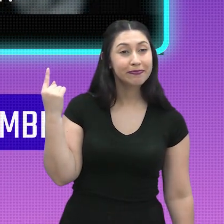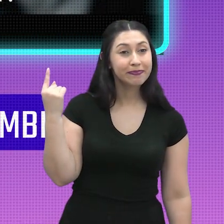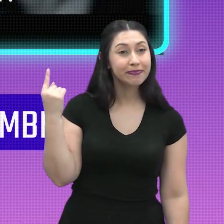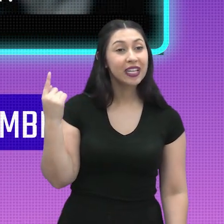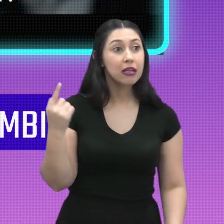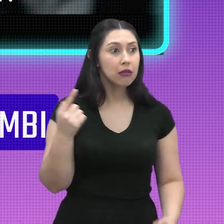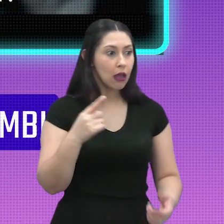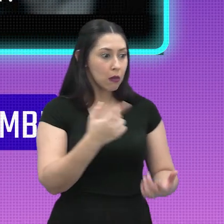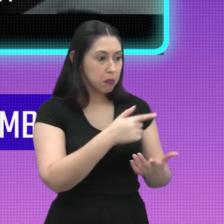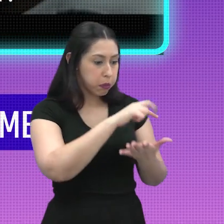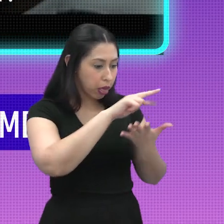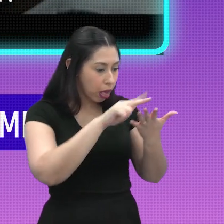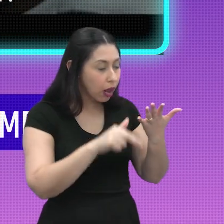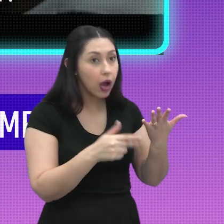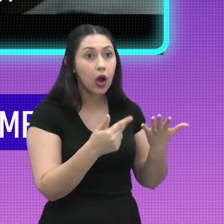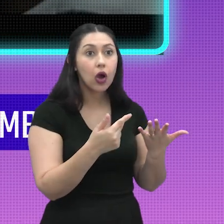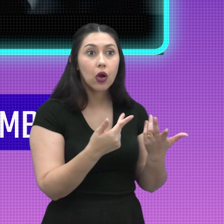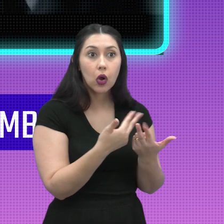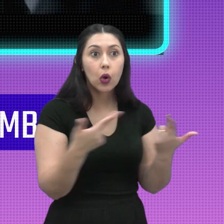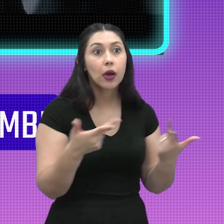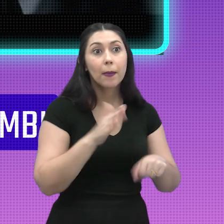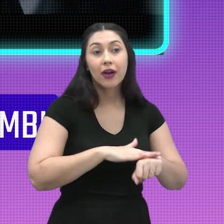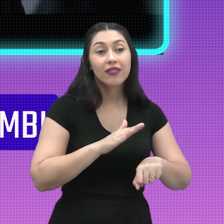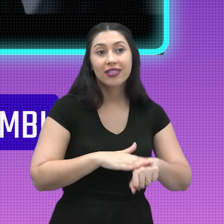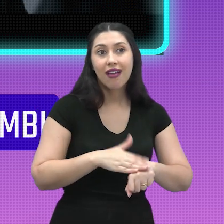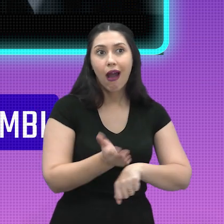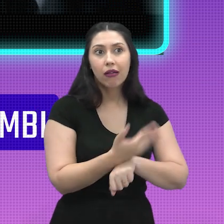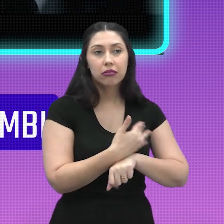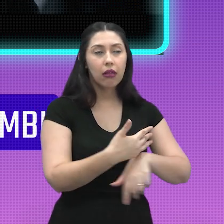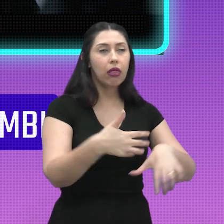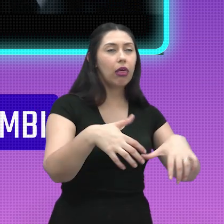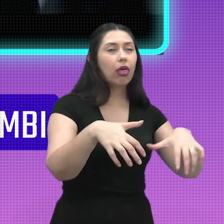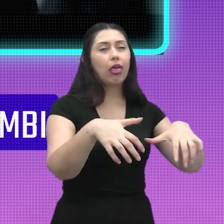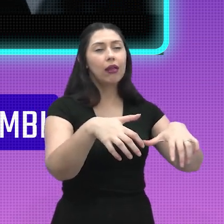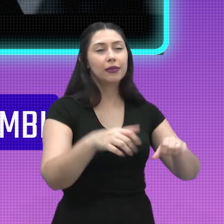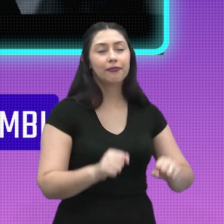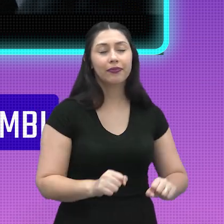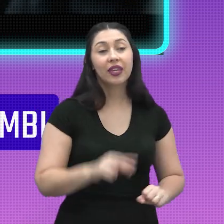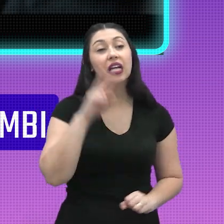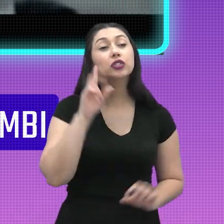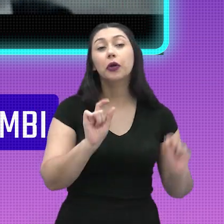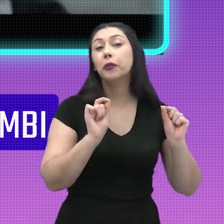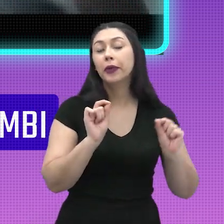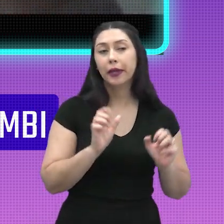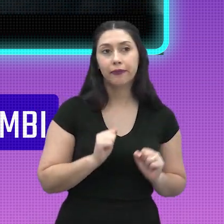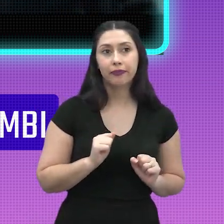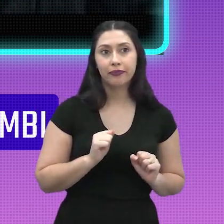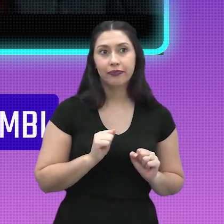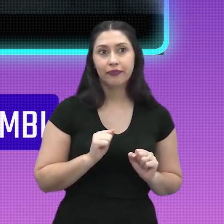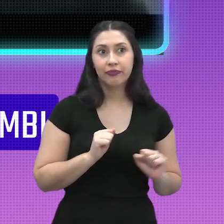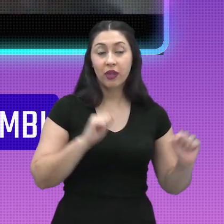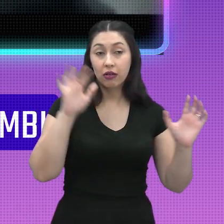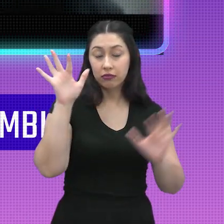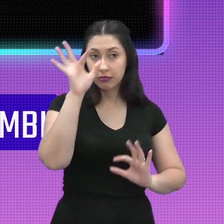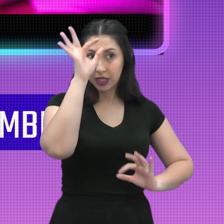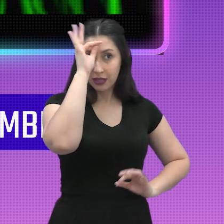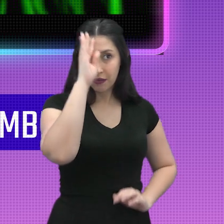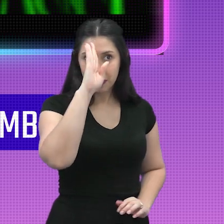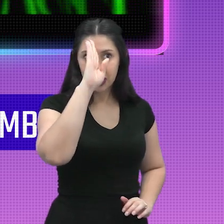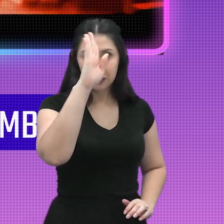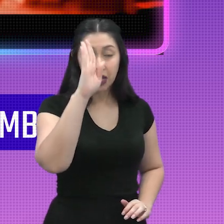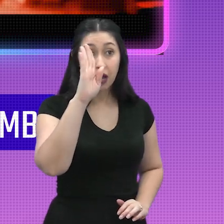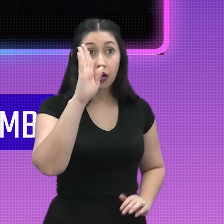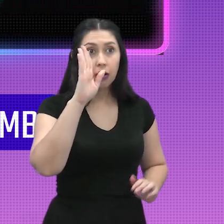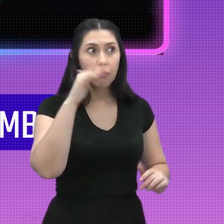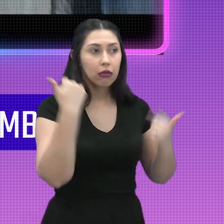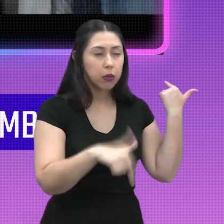Fazer Antes de Virar Zumbi. E qual que é o rolê desse filme, Vitor? O protagonista, ele tá numa situação